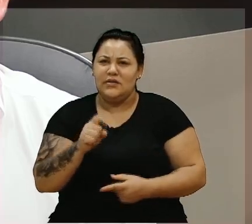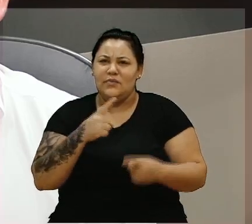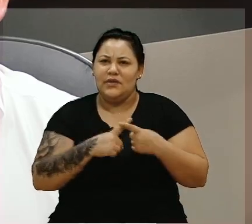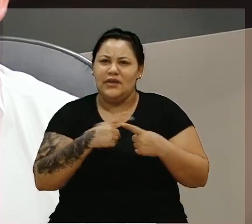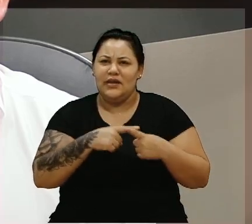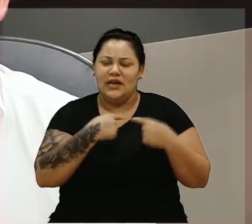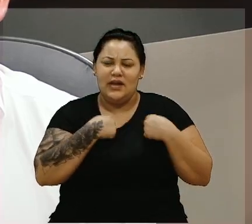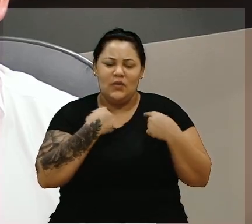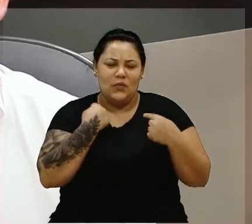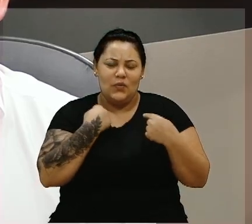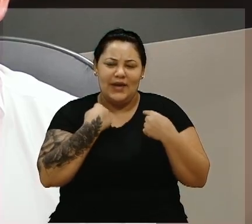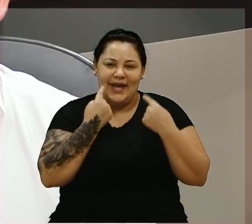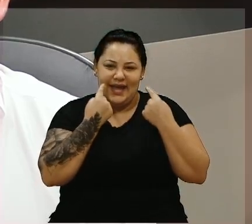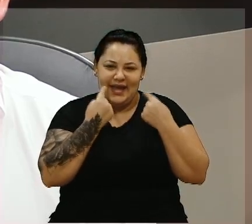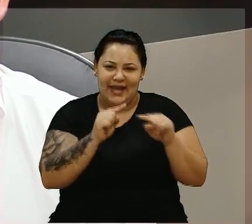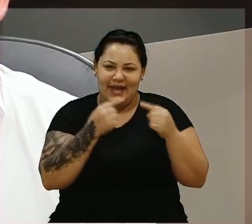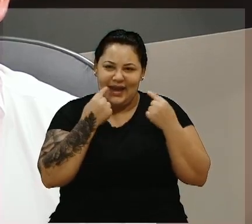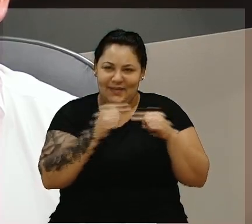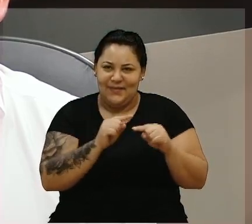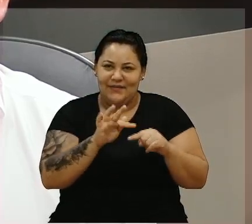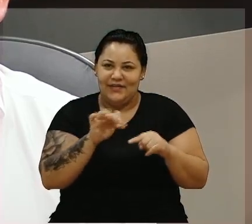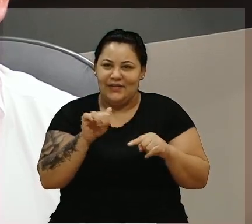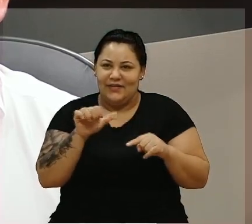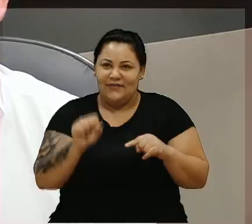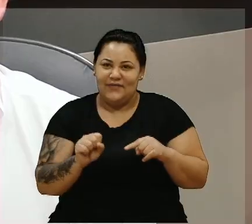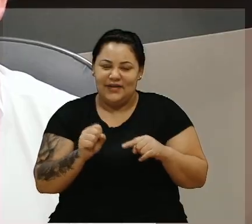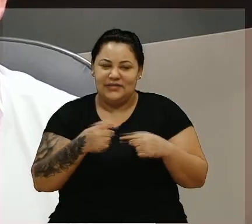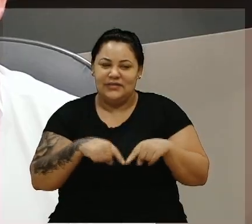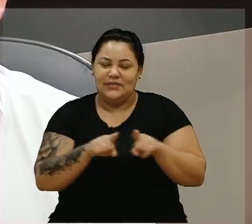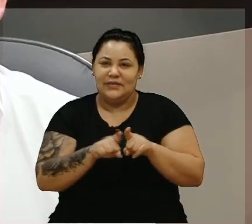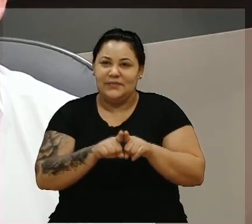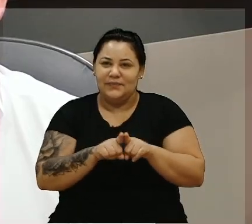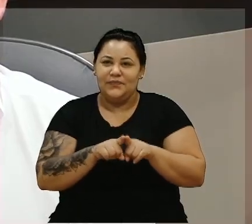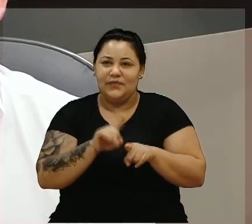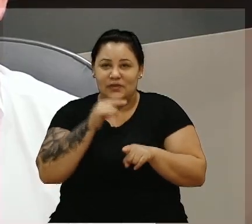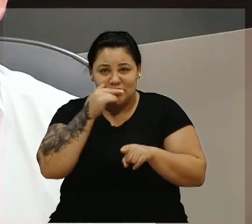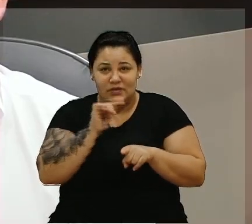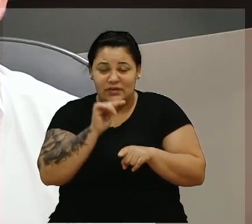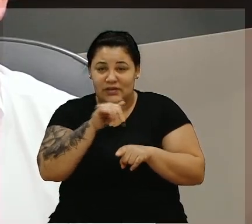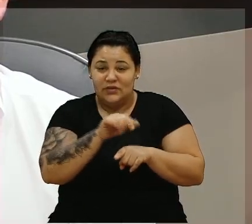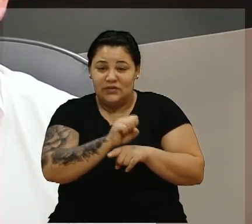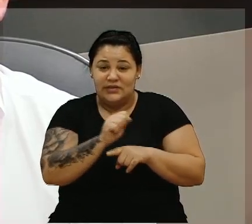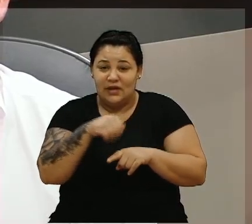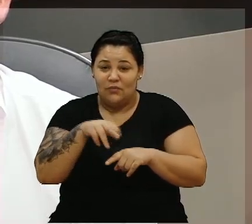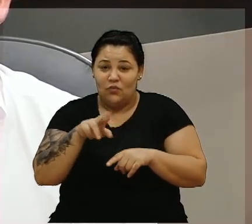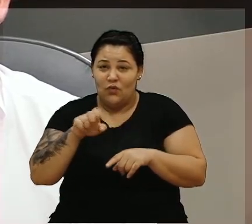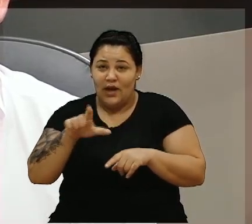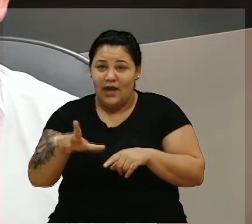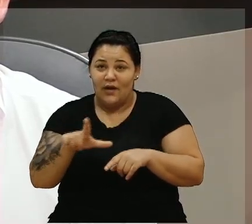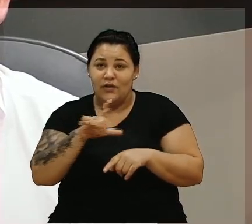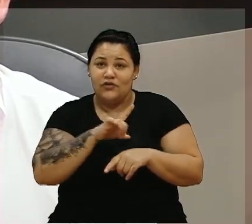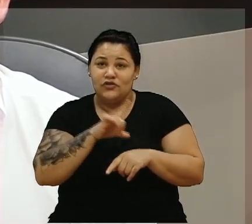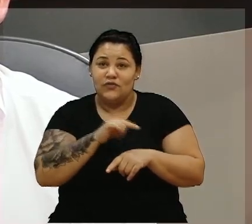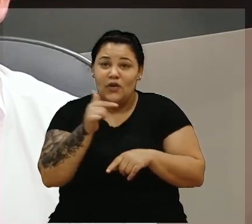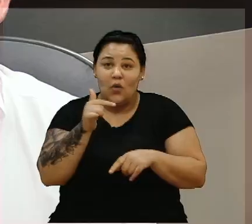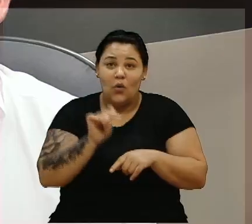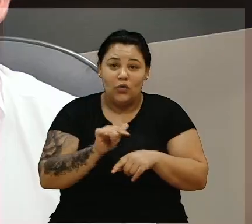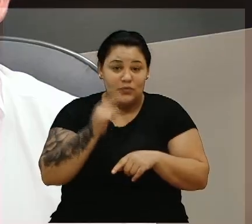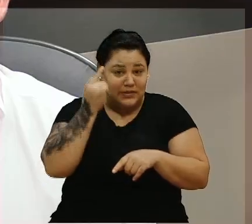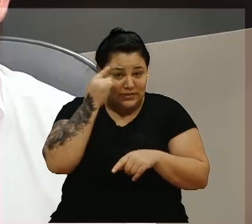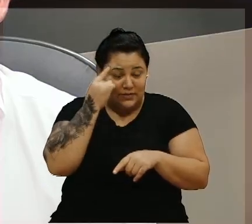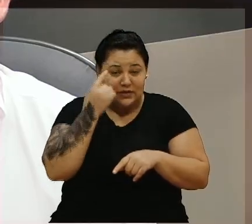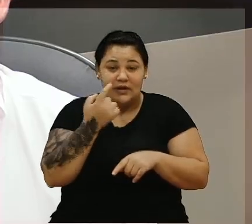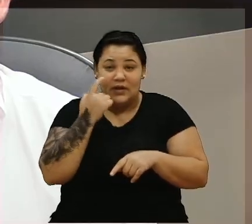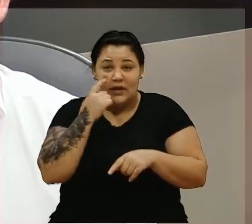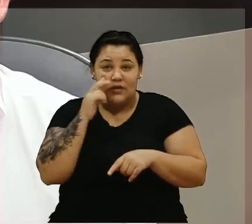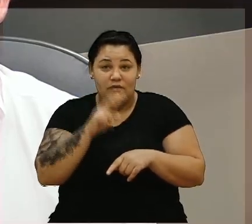FAS aqui nessa cidade, era eu, fazia muito vídeo criticando a FAS, e o Samuel Ávila me recebeu lá e eu tive uma outra impressão, sabe? Eu vi que ele está bem